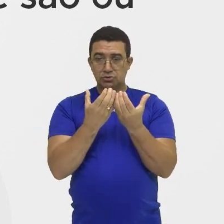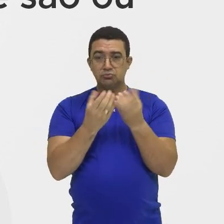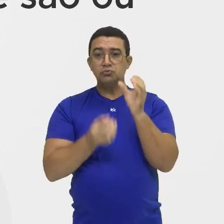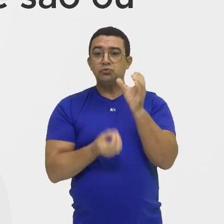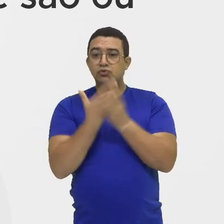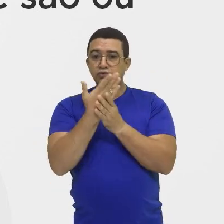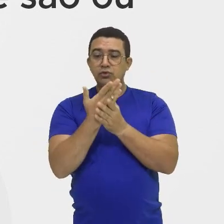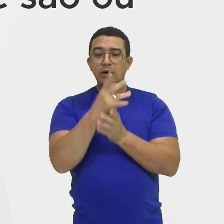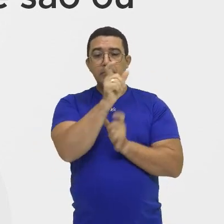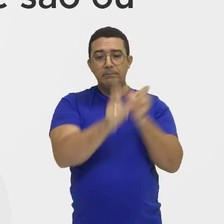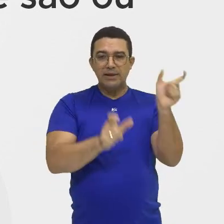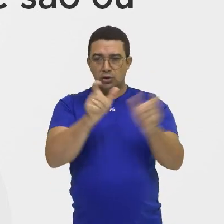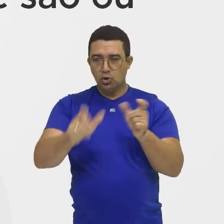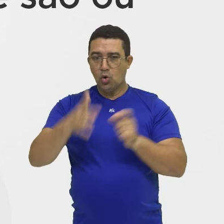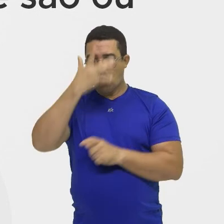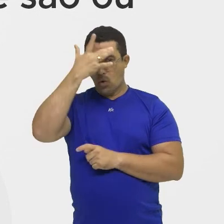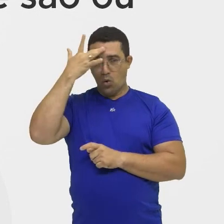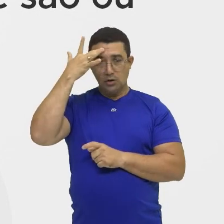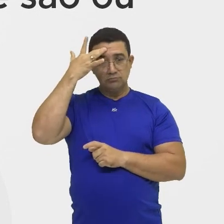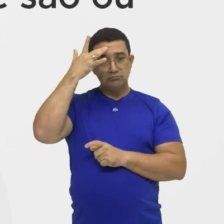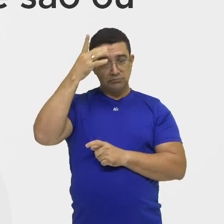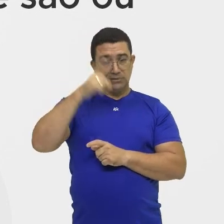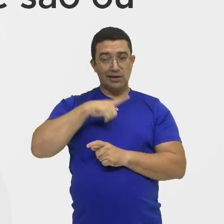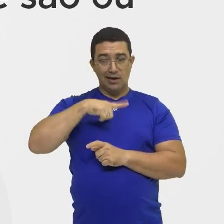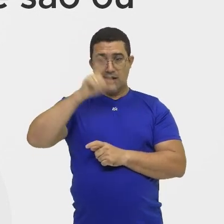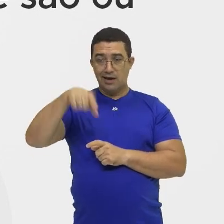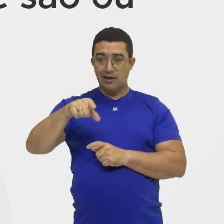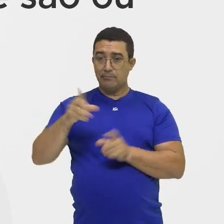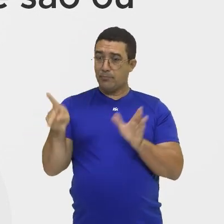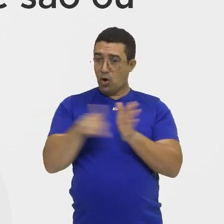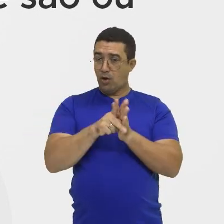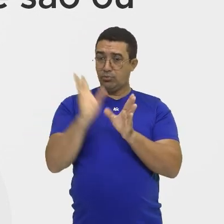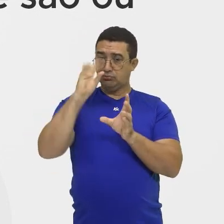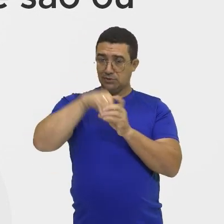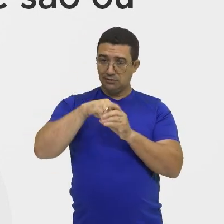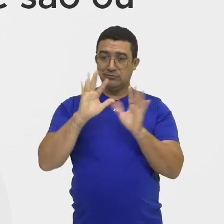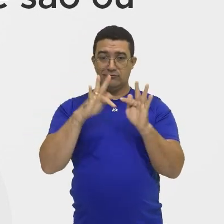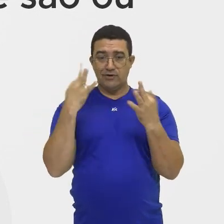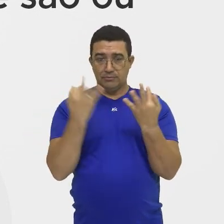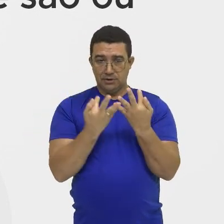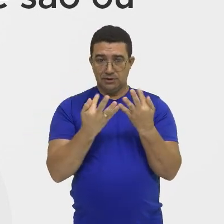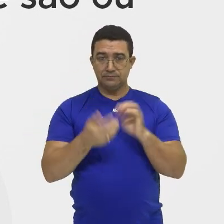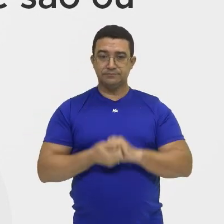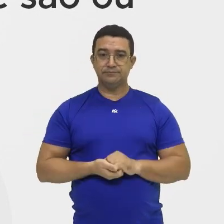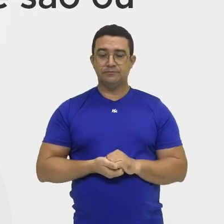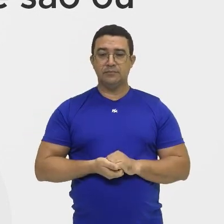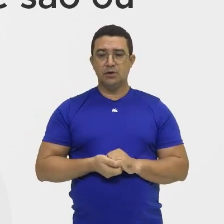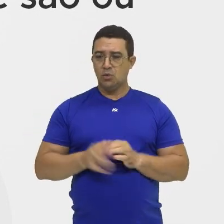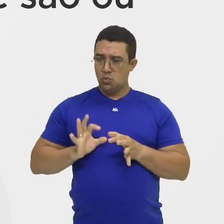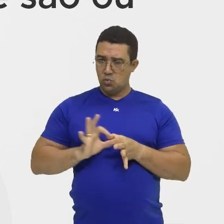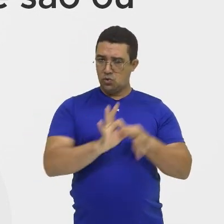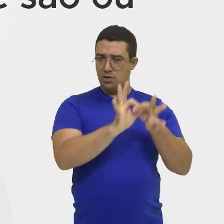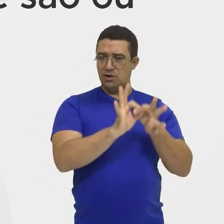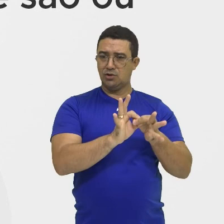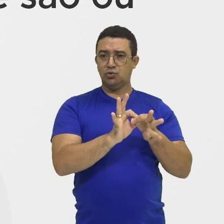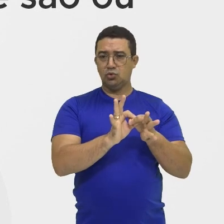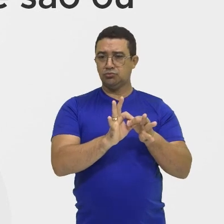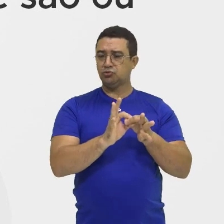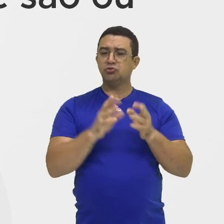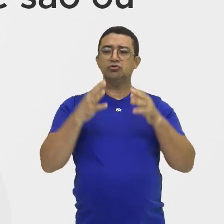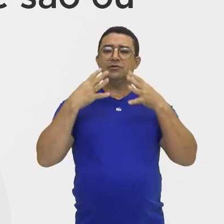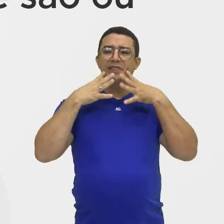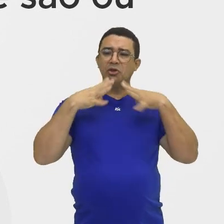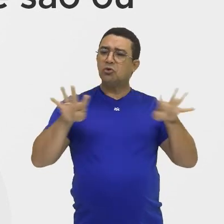por indivíduos que são ou se consideram aparentados. Tá bem claro aí, né, amores? Unidos por laços naturais,